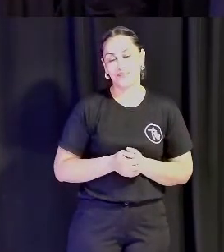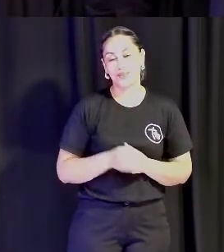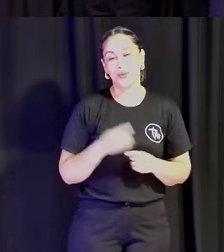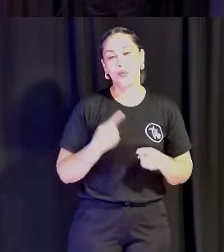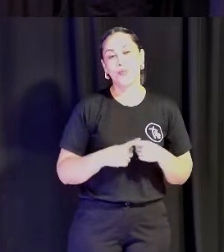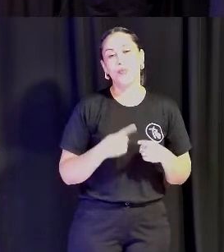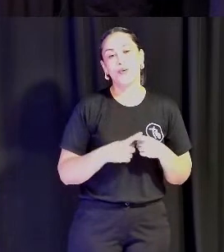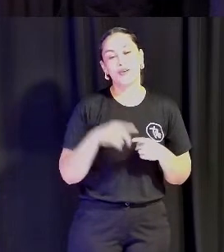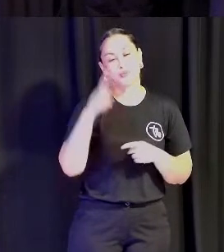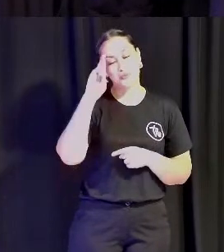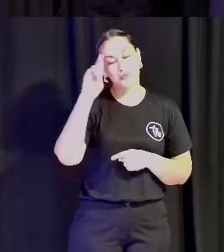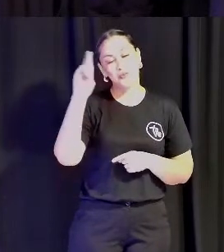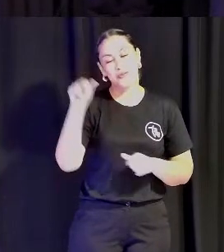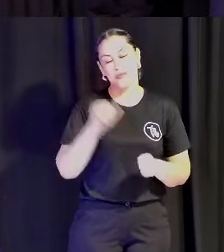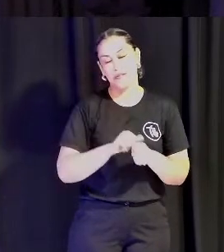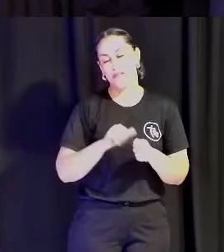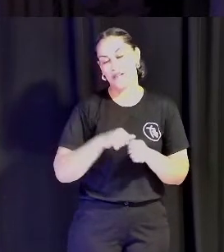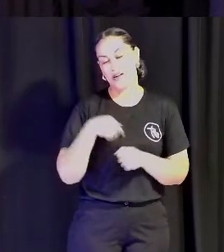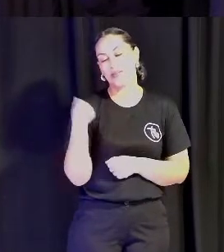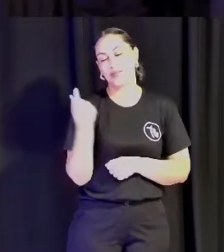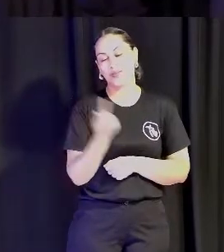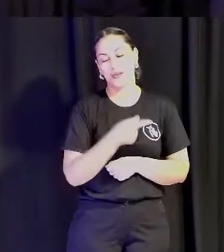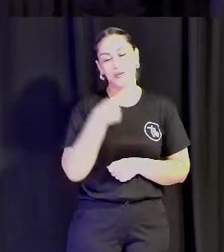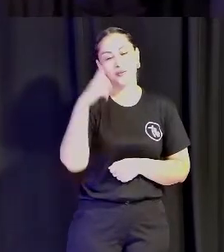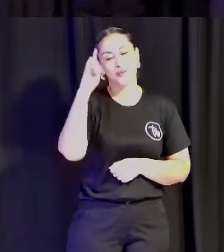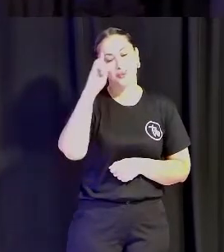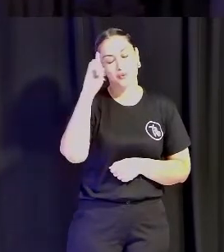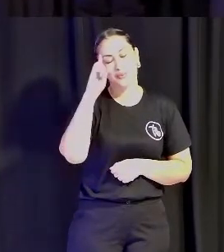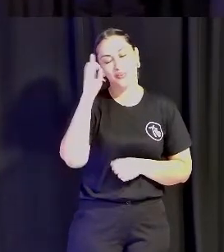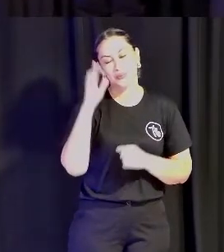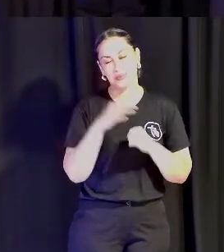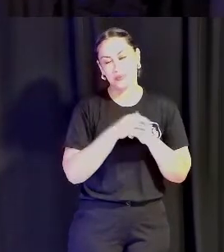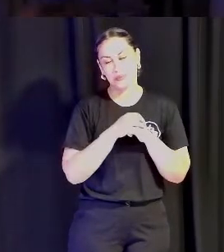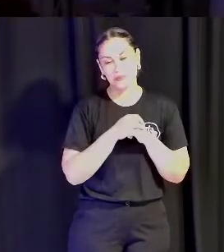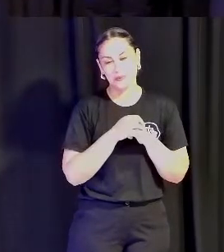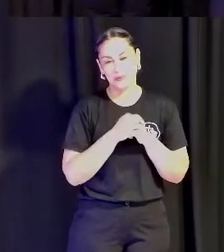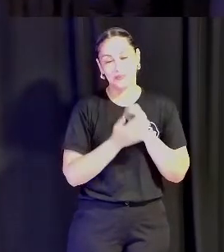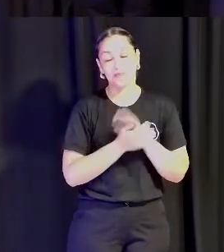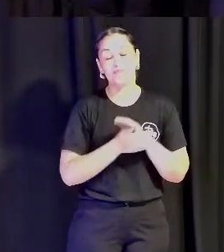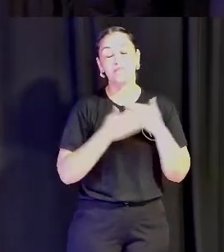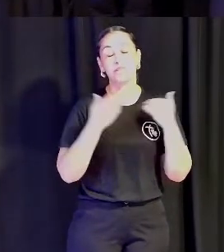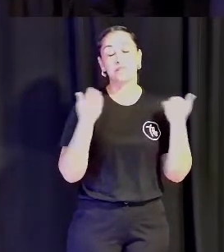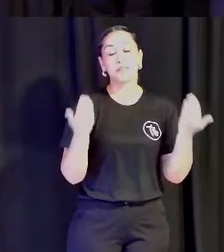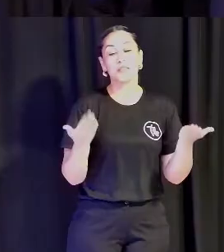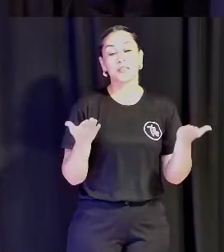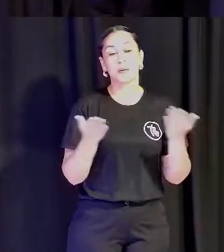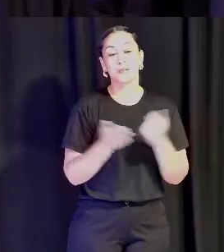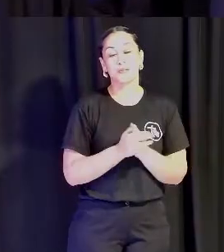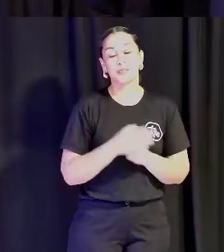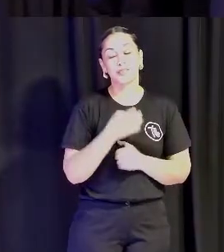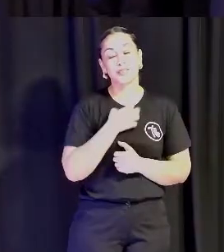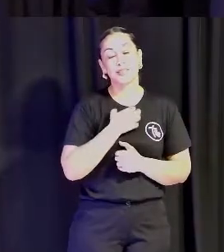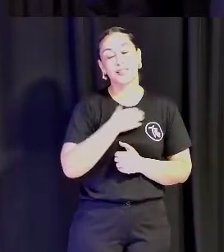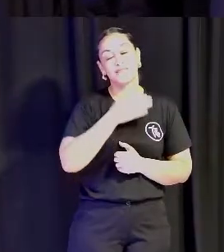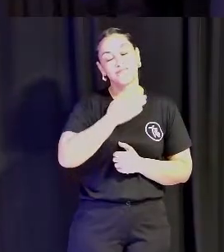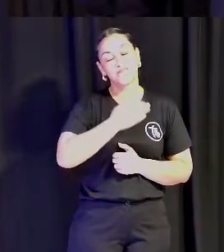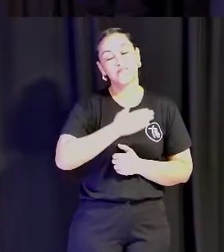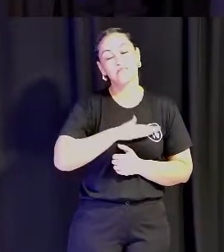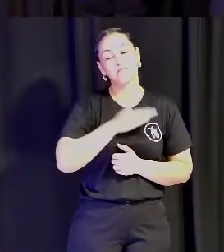porque o Senhor faz isso conosco, todos os dias, amém? Então, fique satisfeito